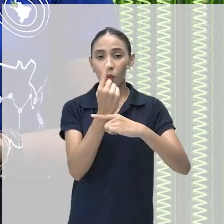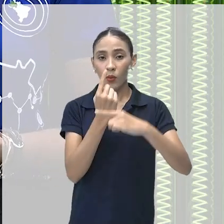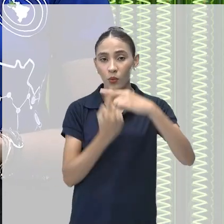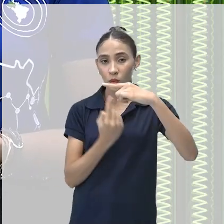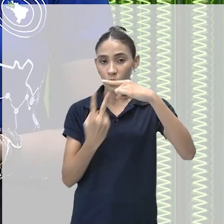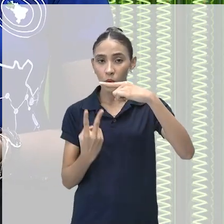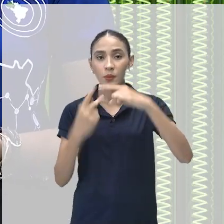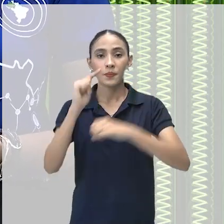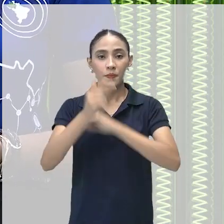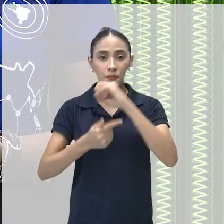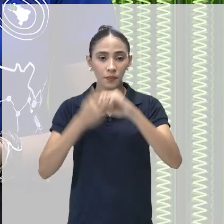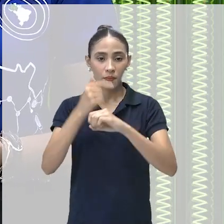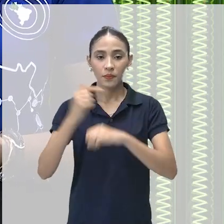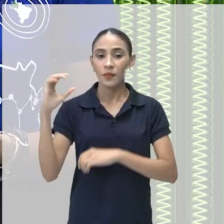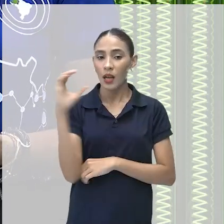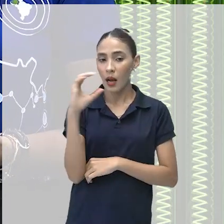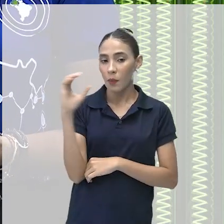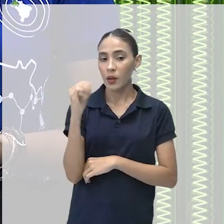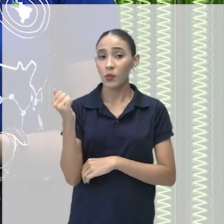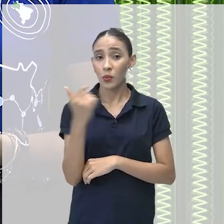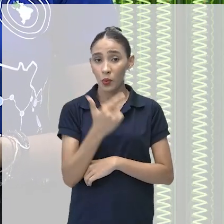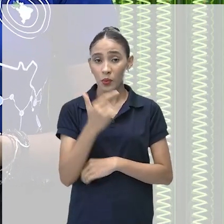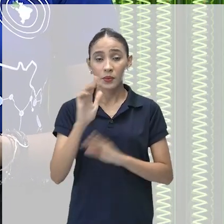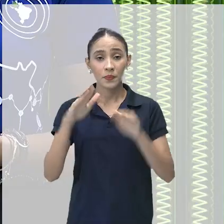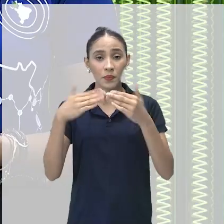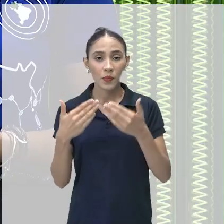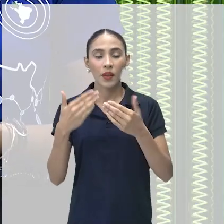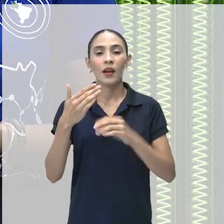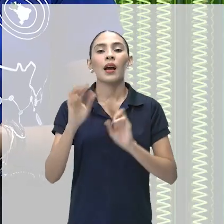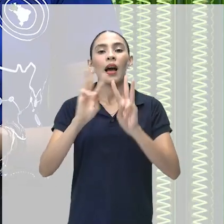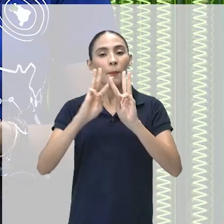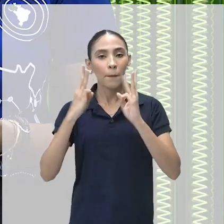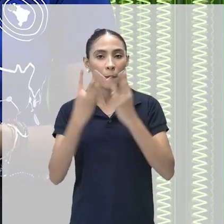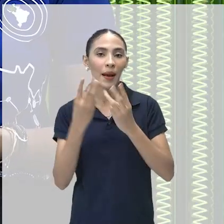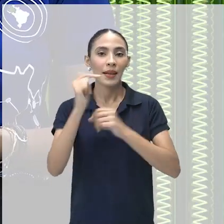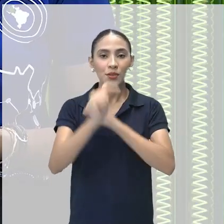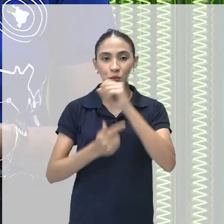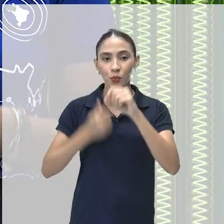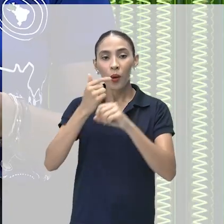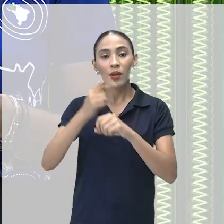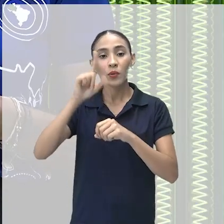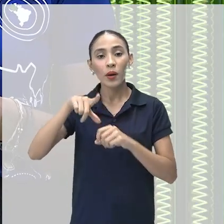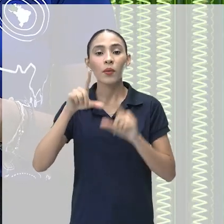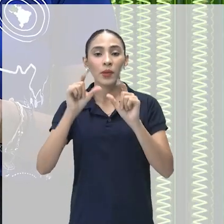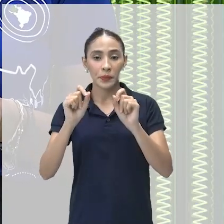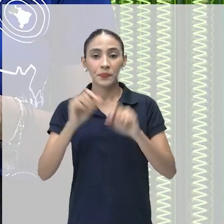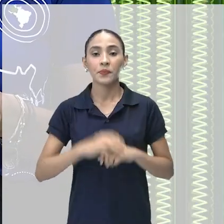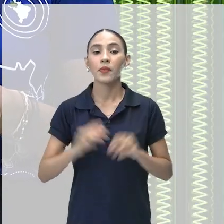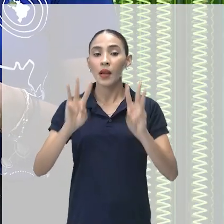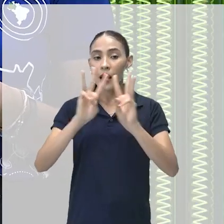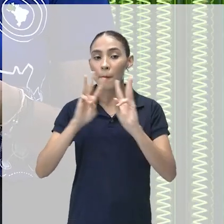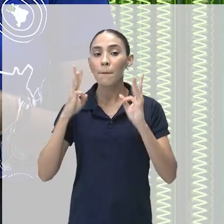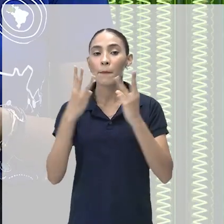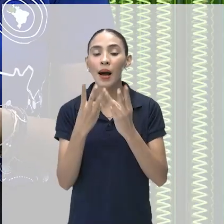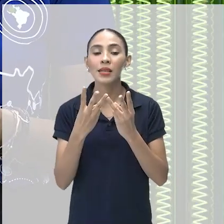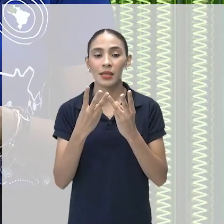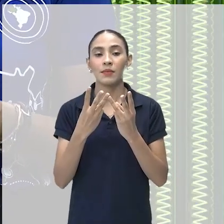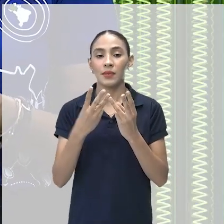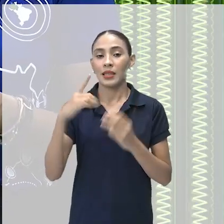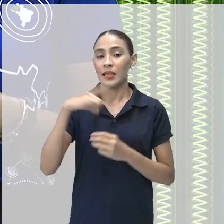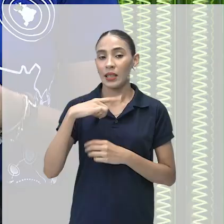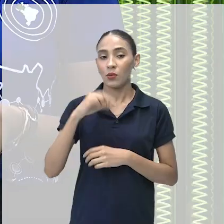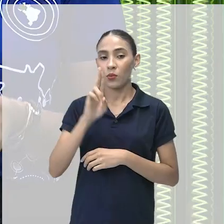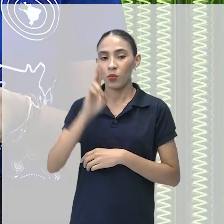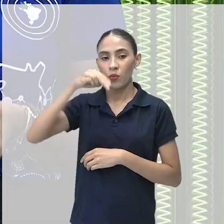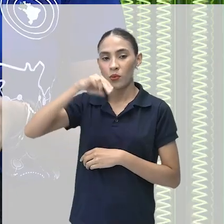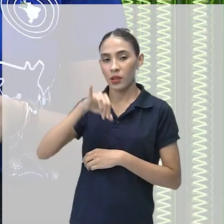massa de um átomo de carbono 12. A massa de um átomo é a sua massa, como eu falei para vocês, expressa